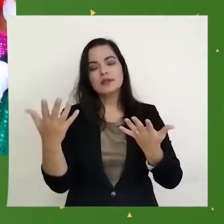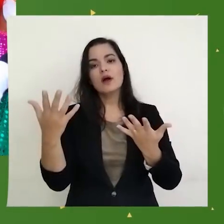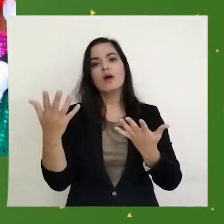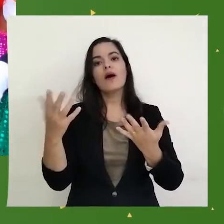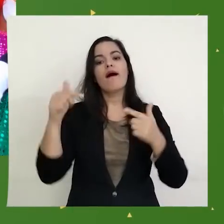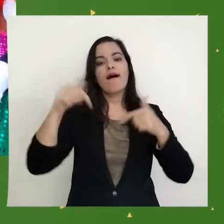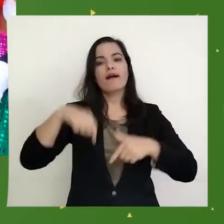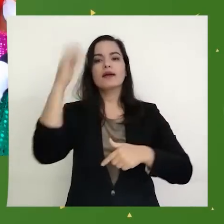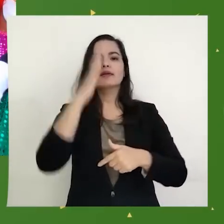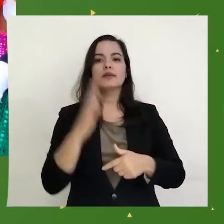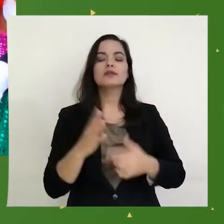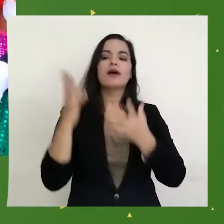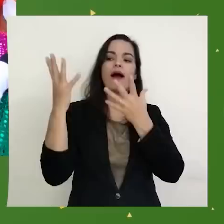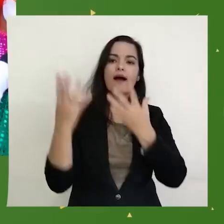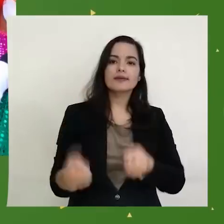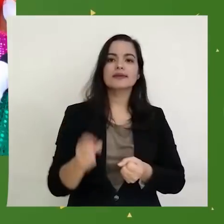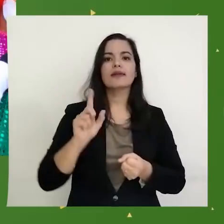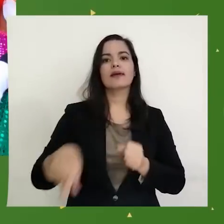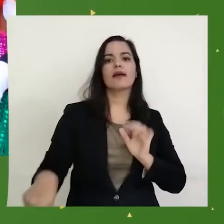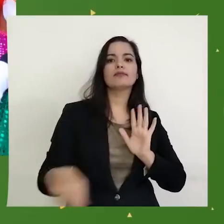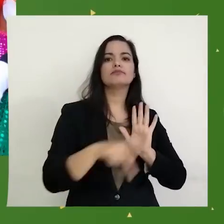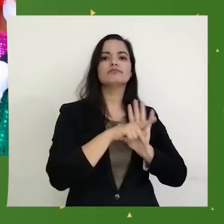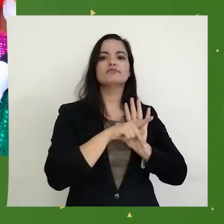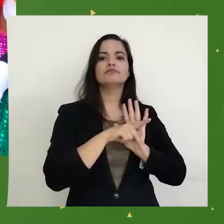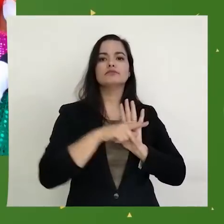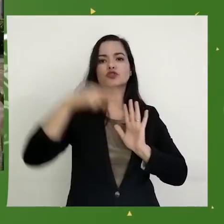um patrimônio artístico.